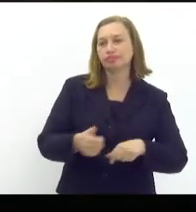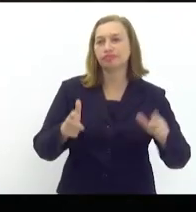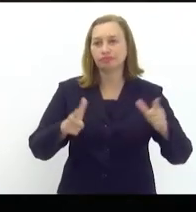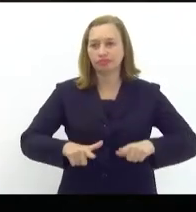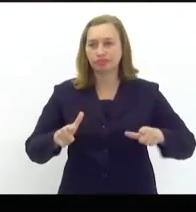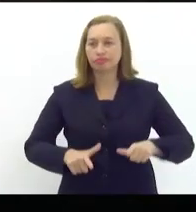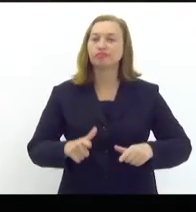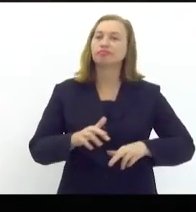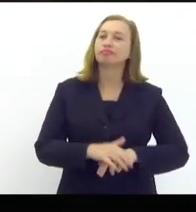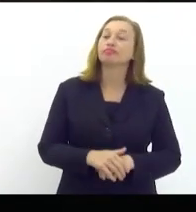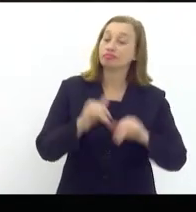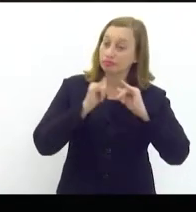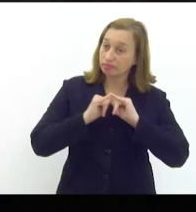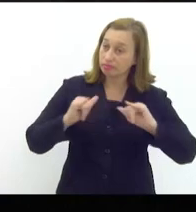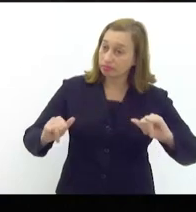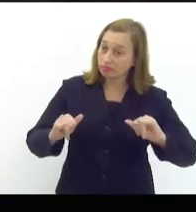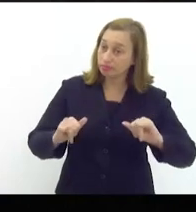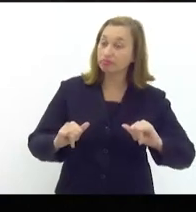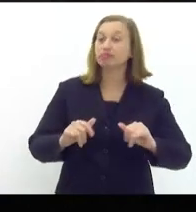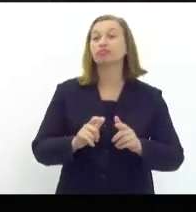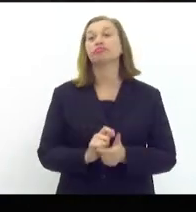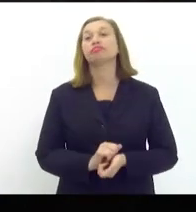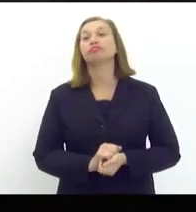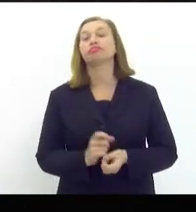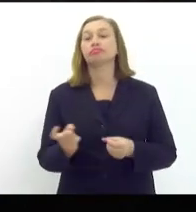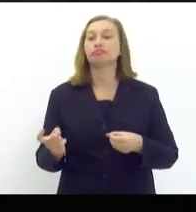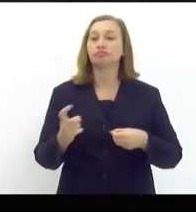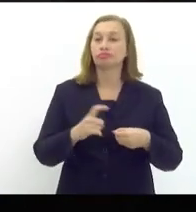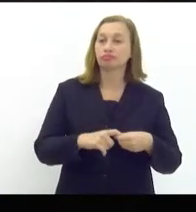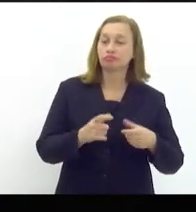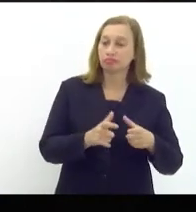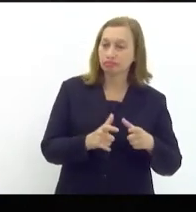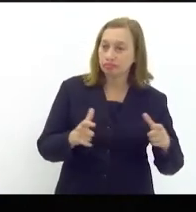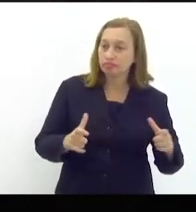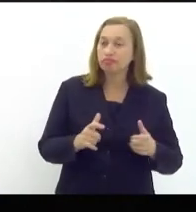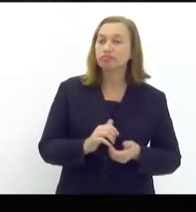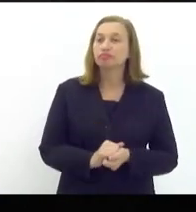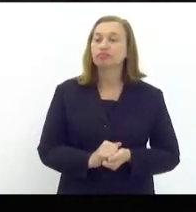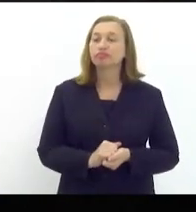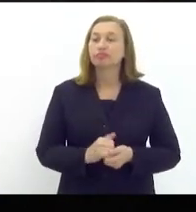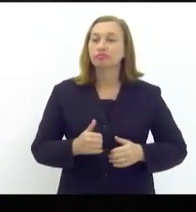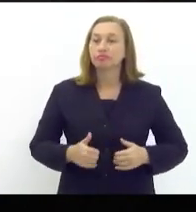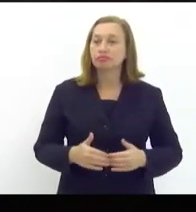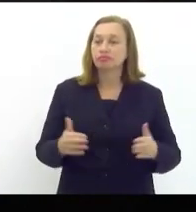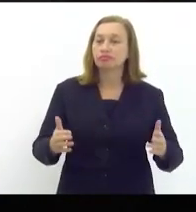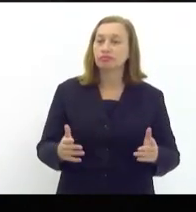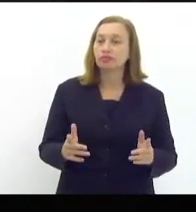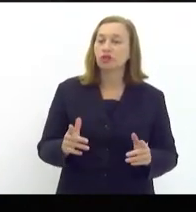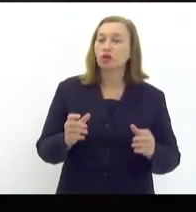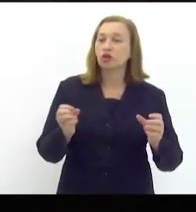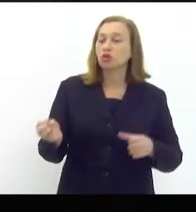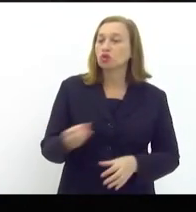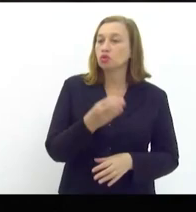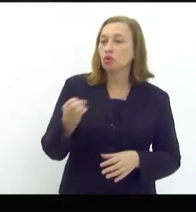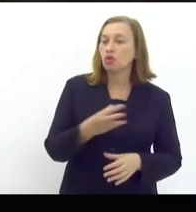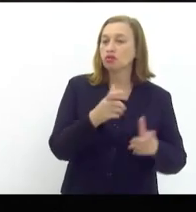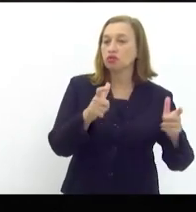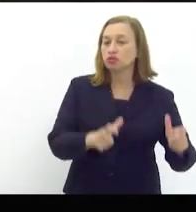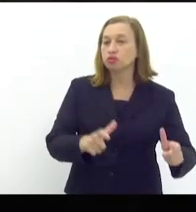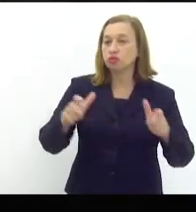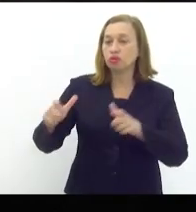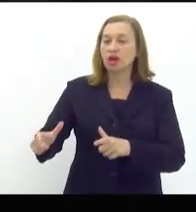despeito disso anuncia-se a ampliação do consórcio a inauguração de novos polos sem qualquer